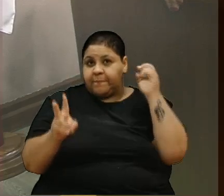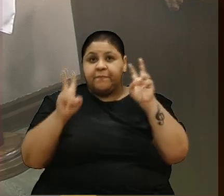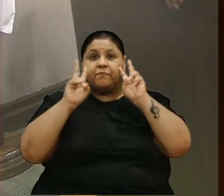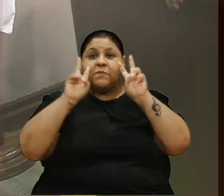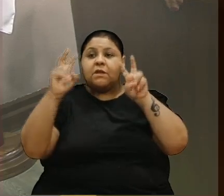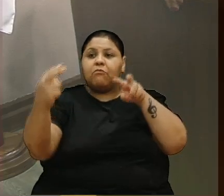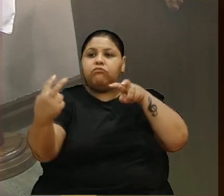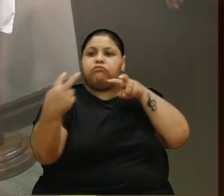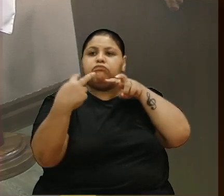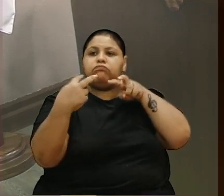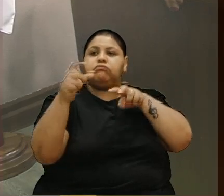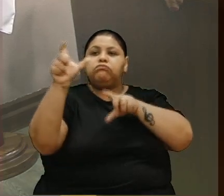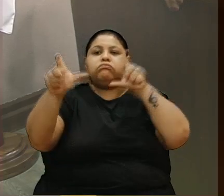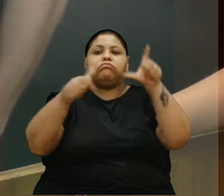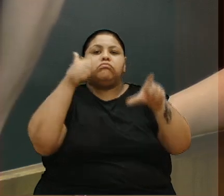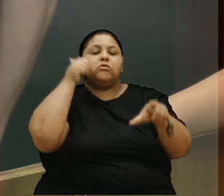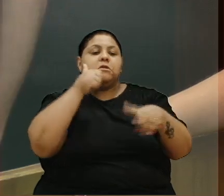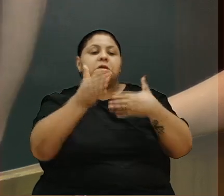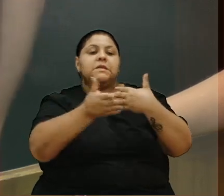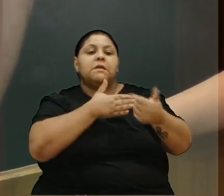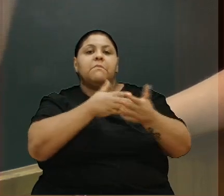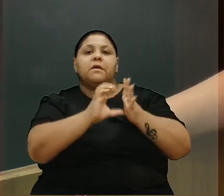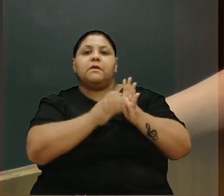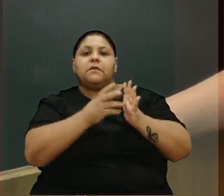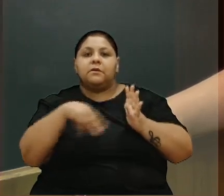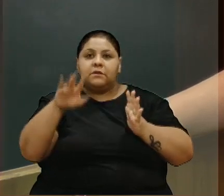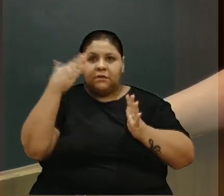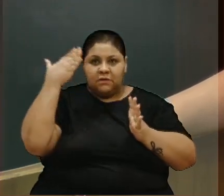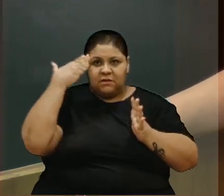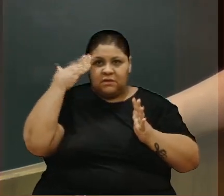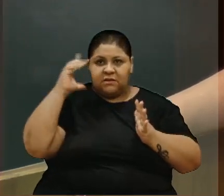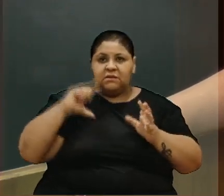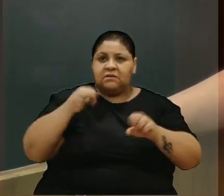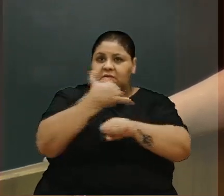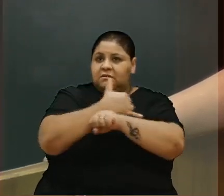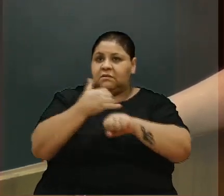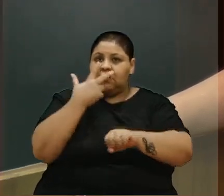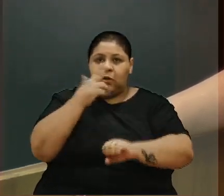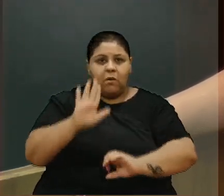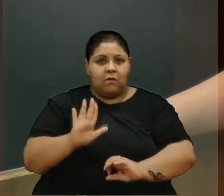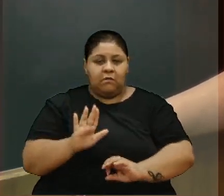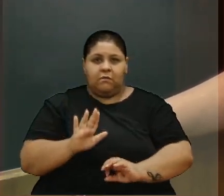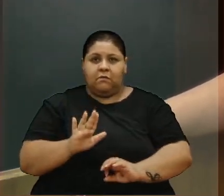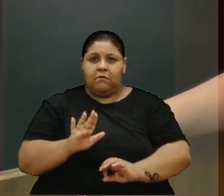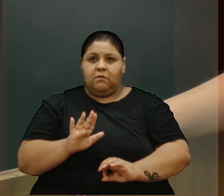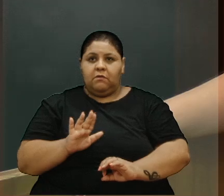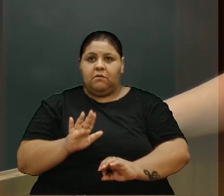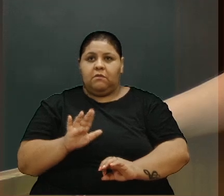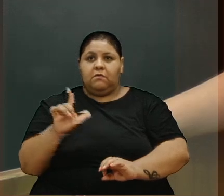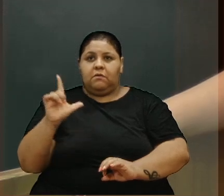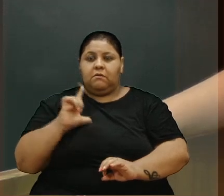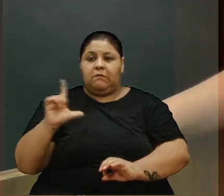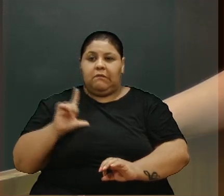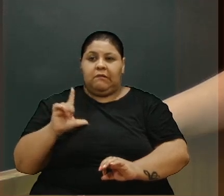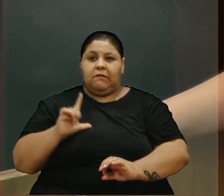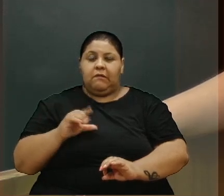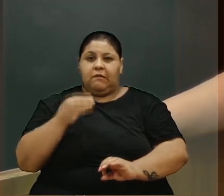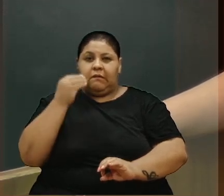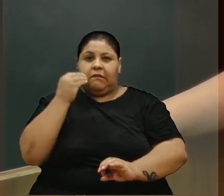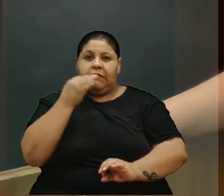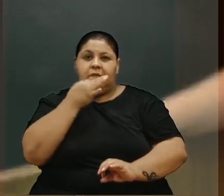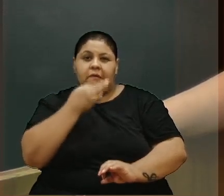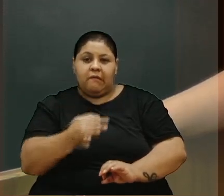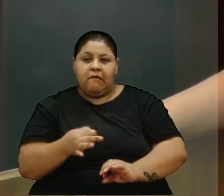outras mulheres, e independente de partido, a gente saber que a gente passa pela mesma coisa. Pela mesma hostilidade, pela